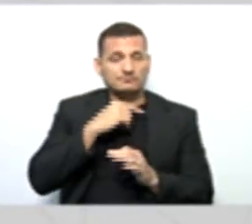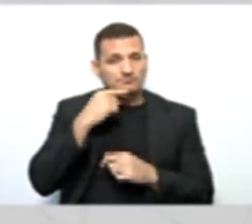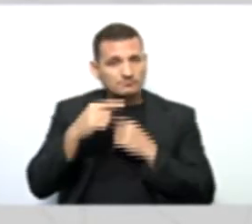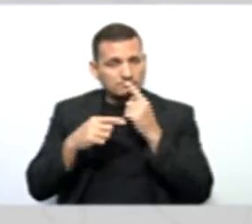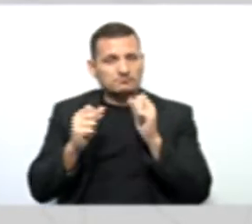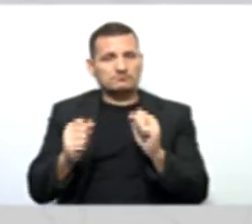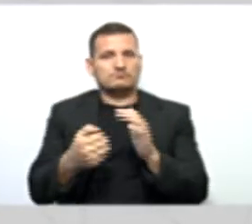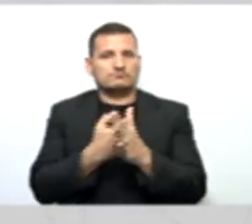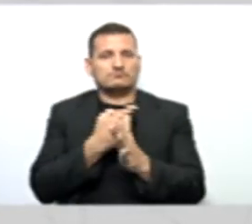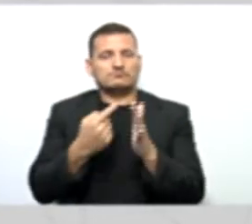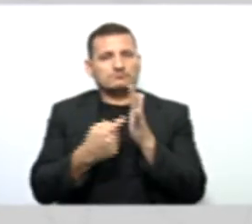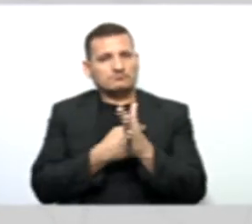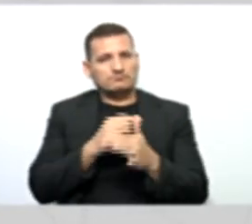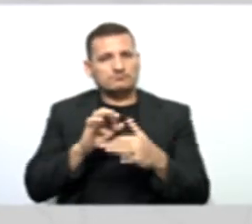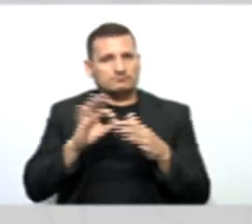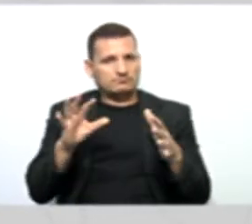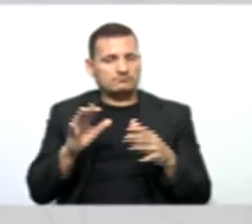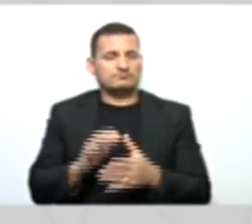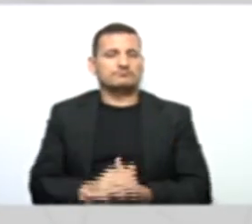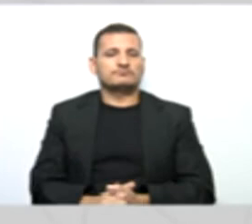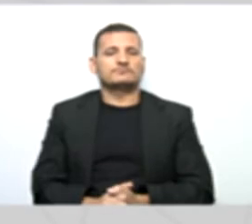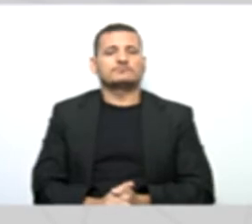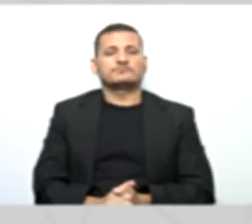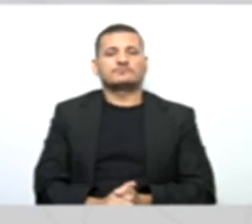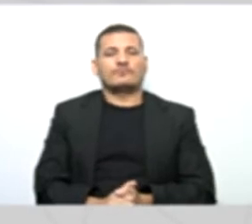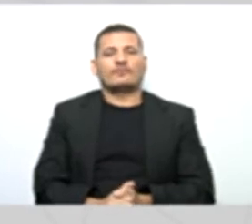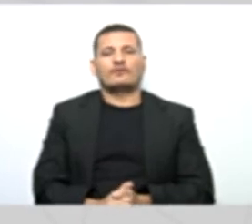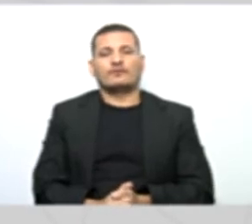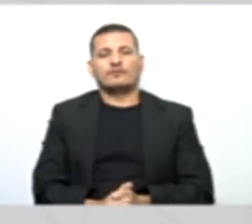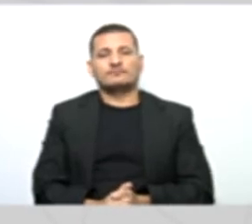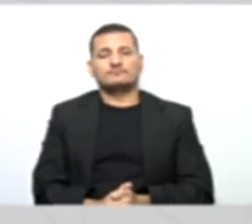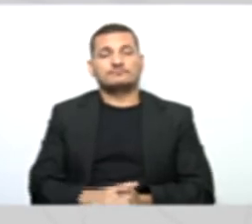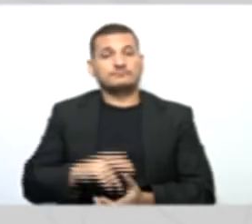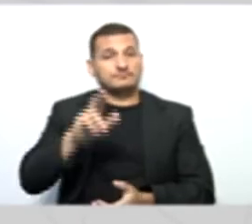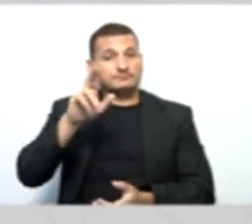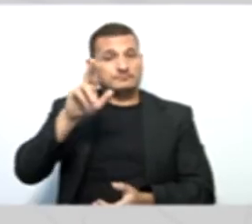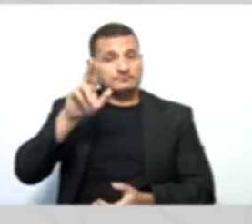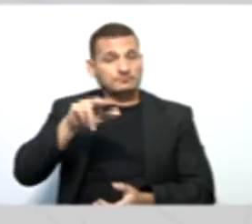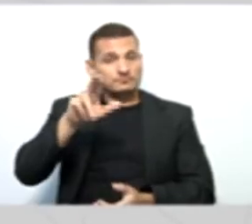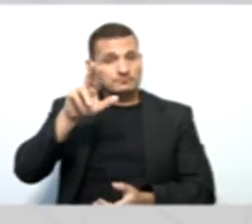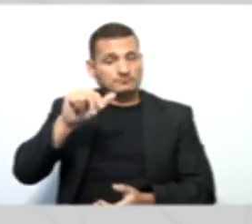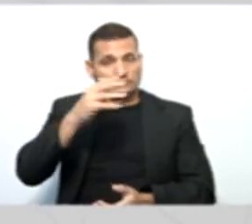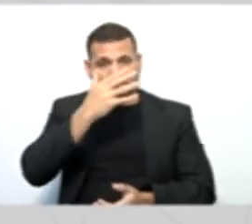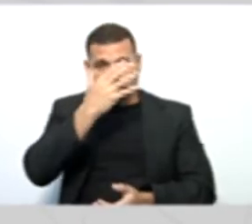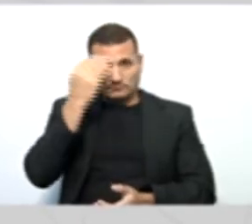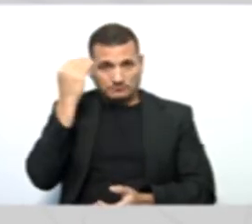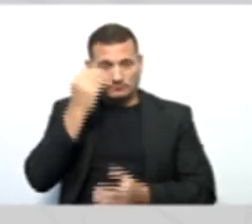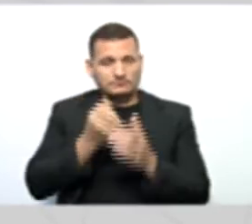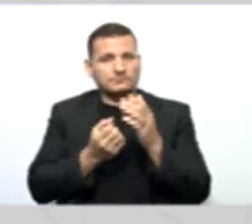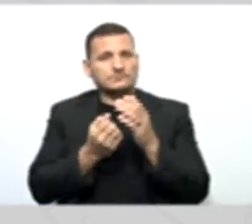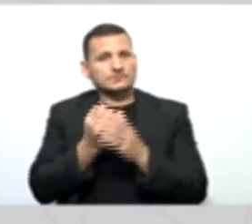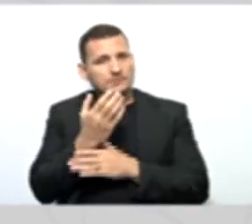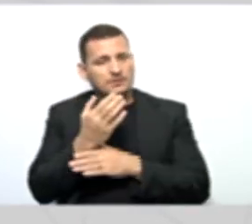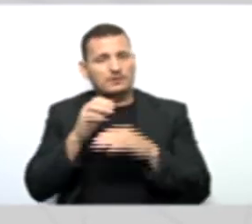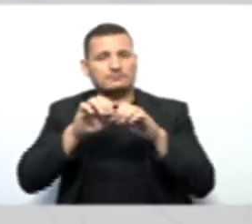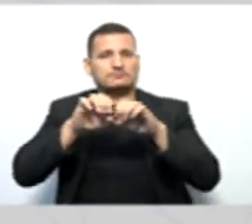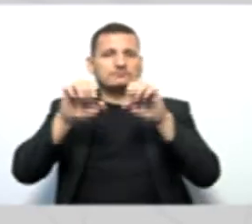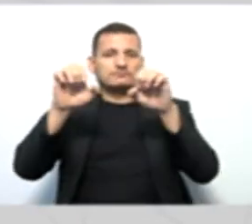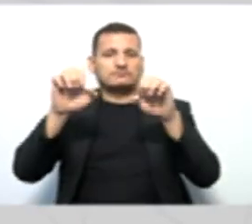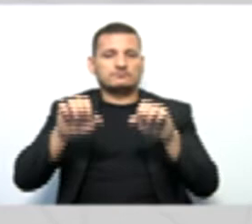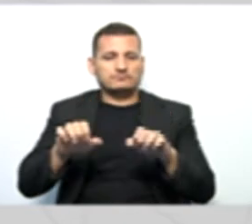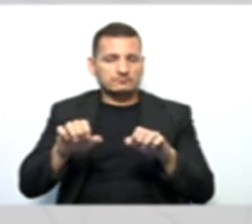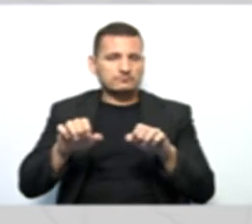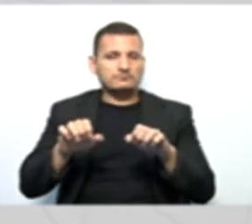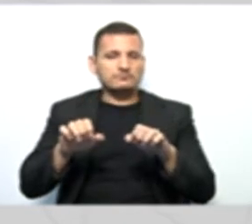que a gente vai tirar. Beleza? Nunca esqueça de criar o método construtor. Coloquei esse lembrete aqui só